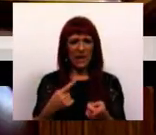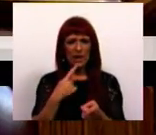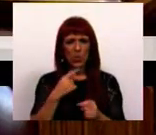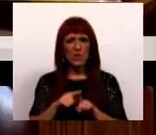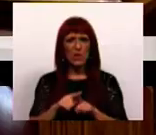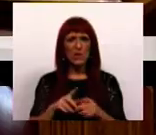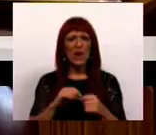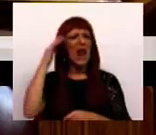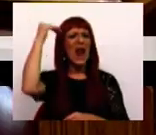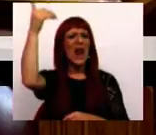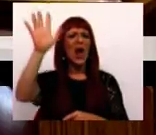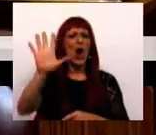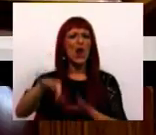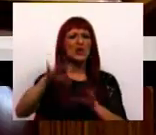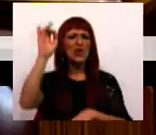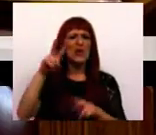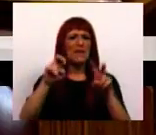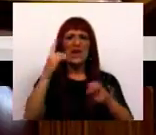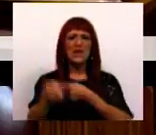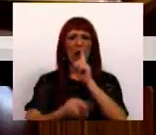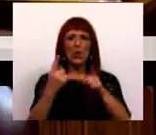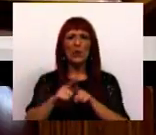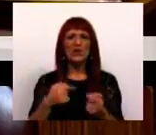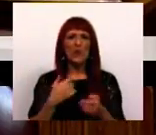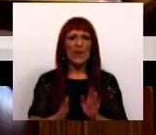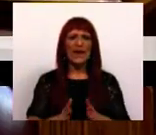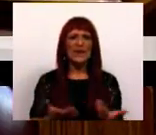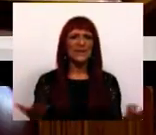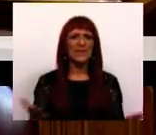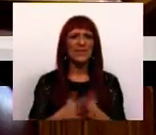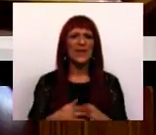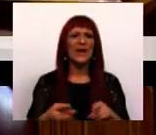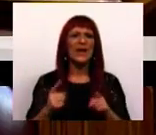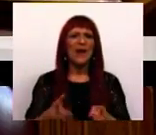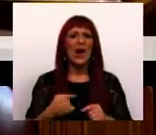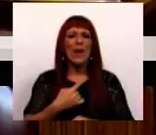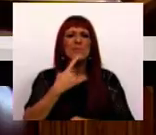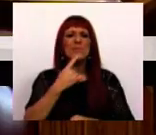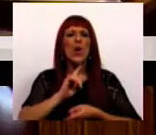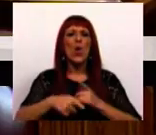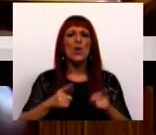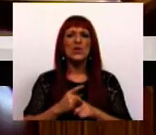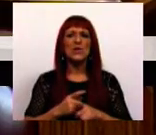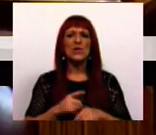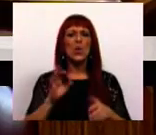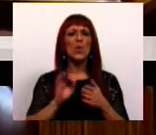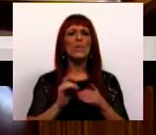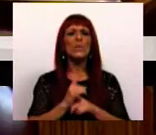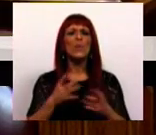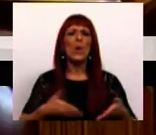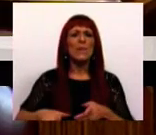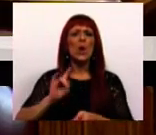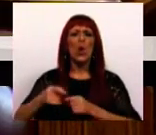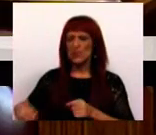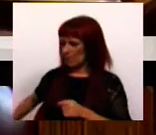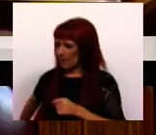fazer futurologia relativamente a algumas matérias que agora não importam tanto, importa ceder de facto a outro caminho.